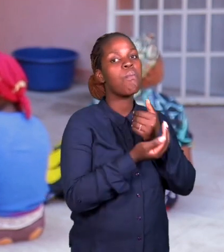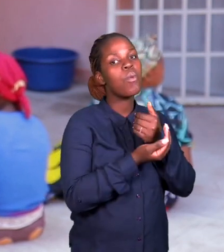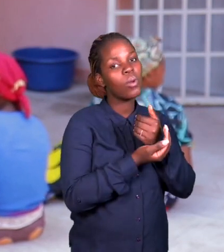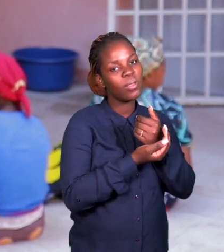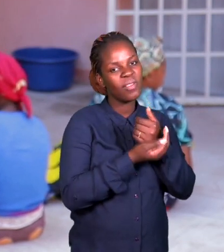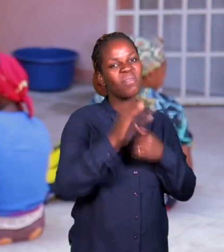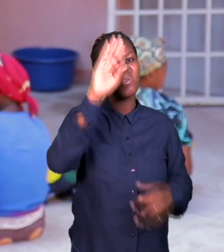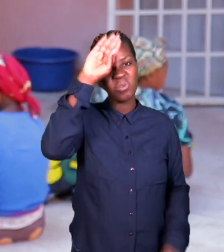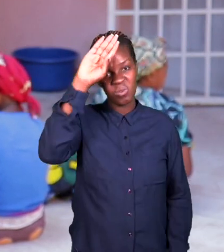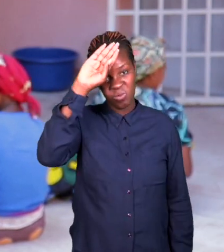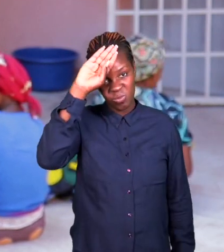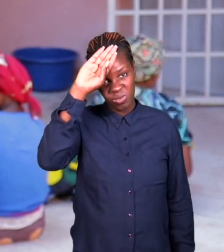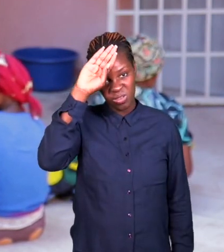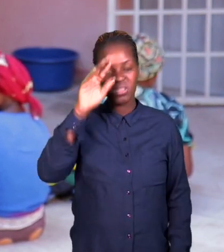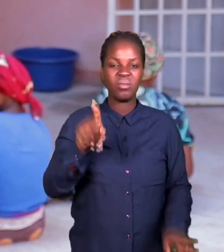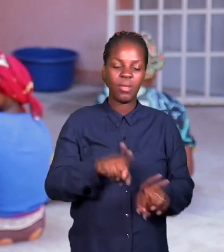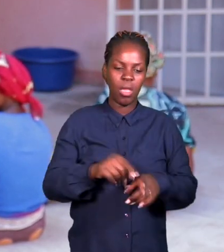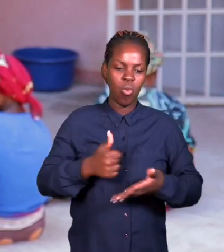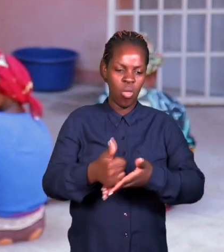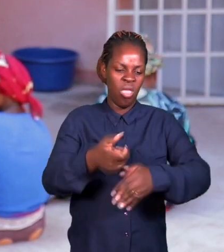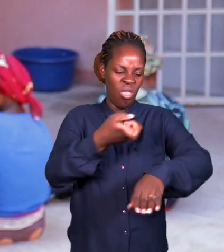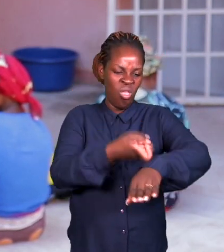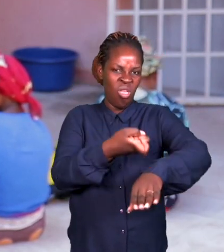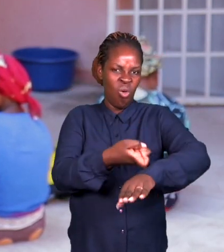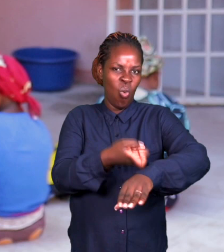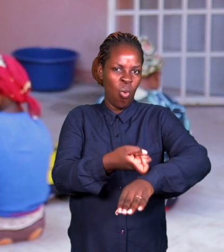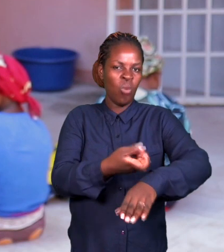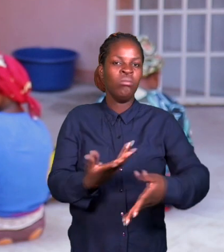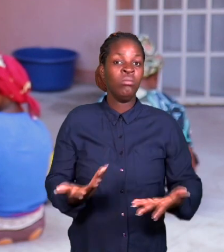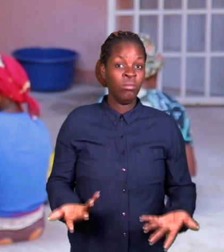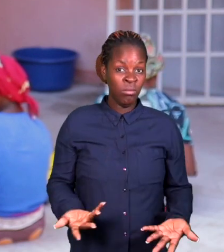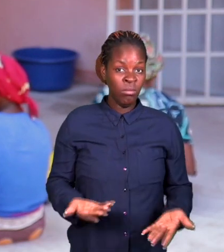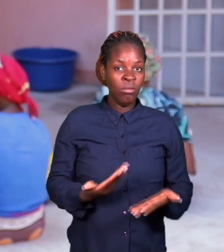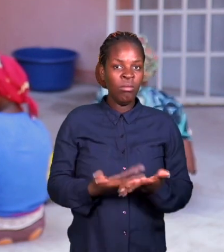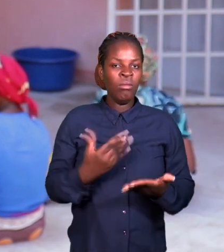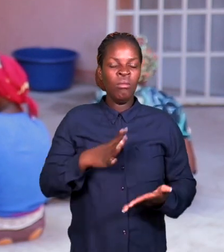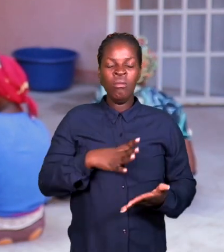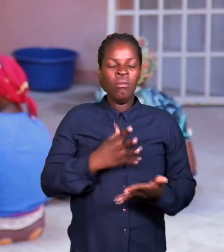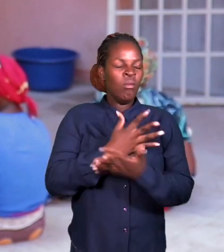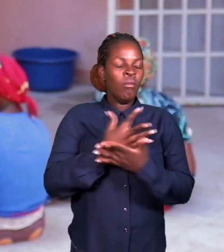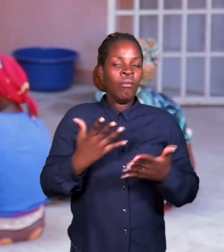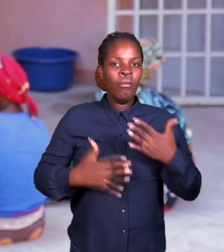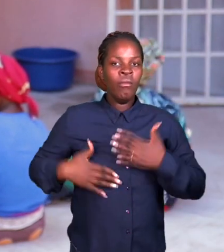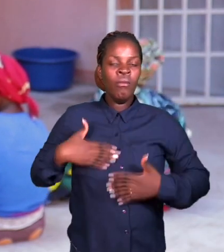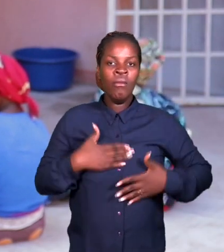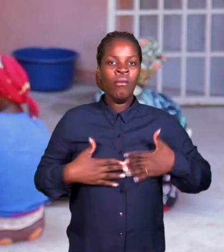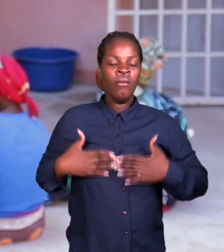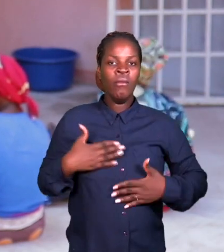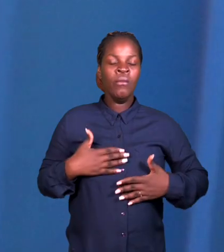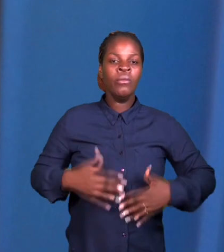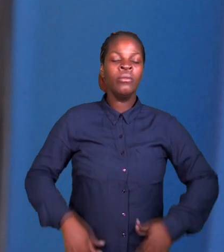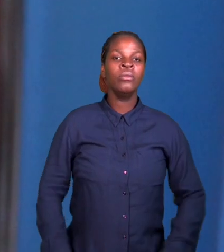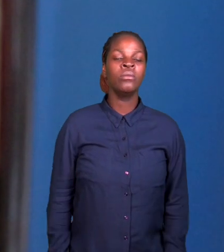o escorbuto, também fortifica os ossos, porque ela é rica em cálcio, também previne